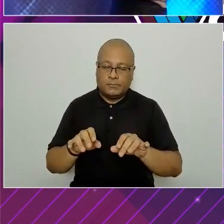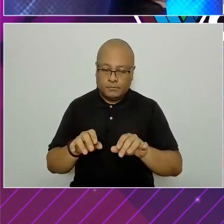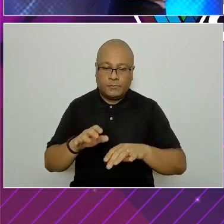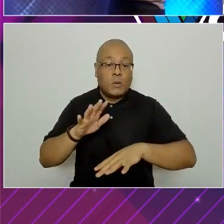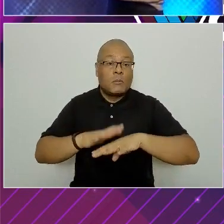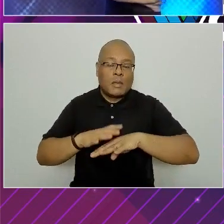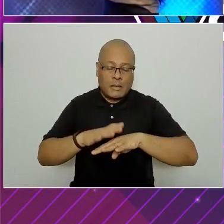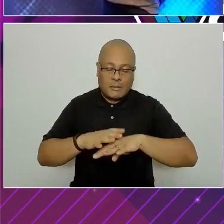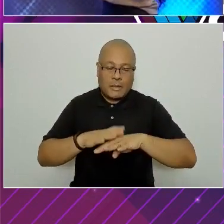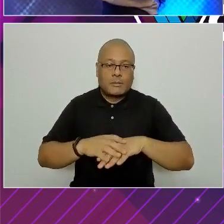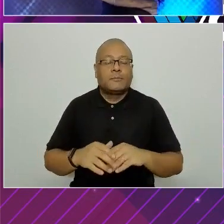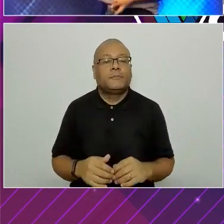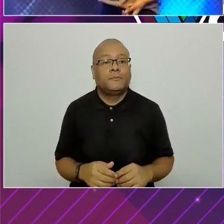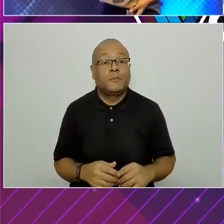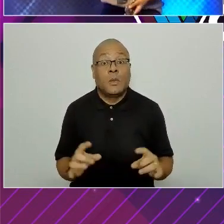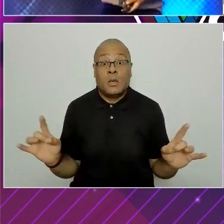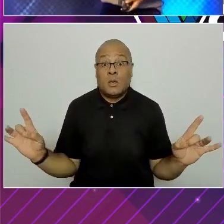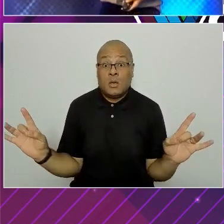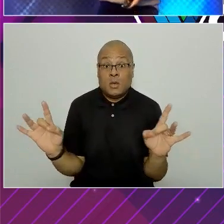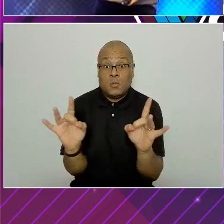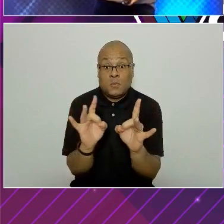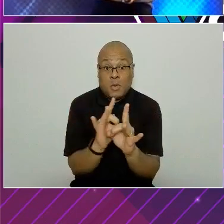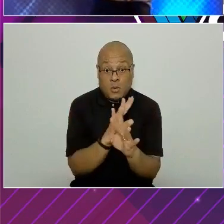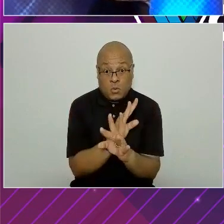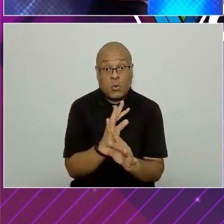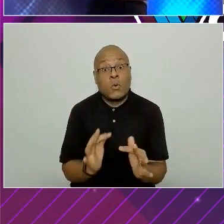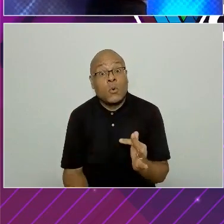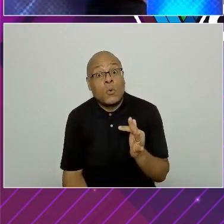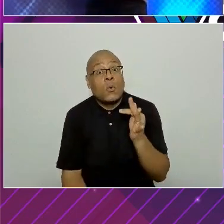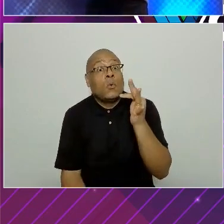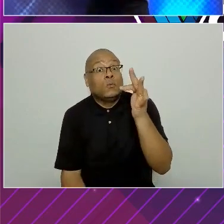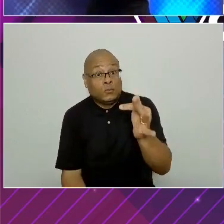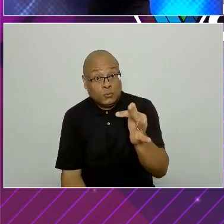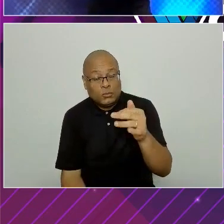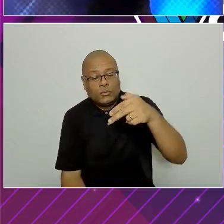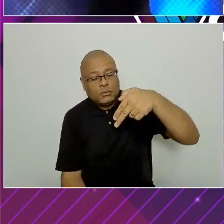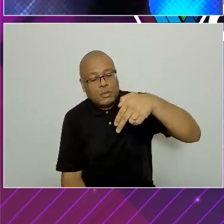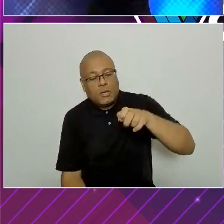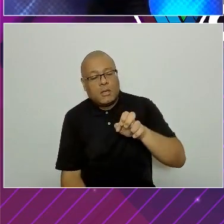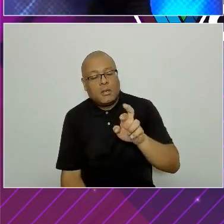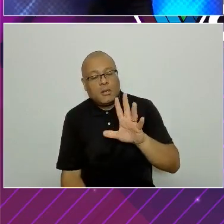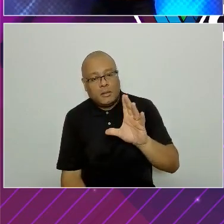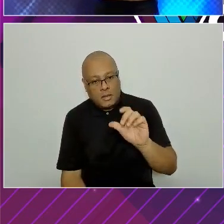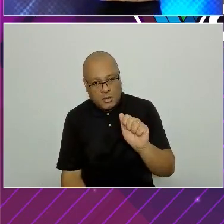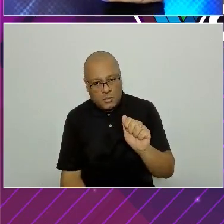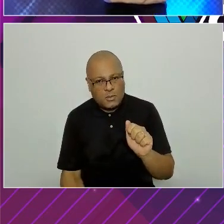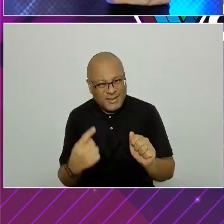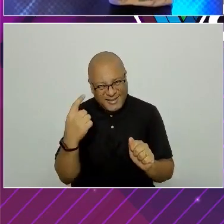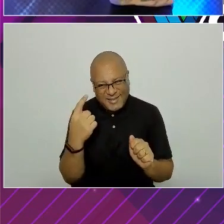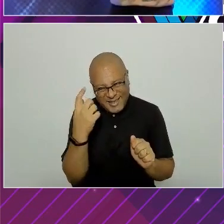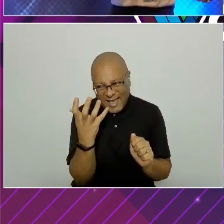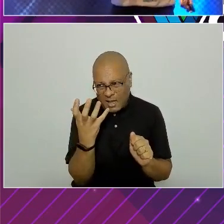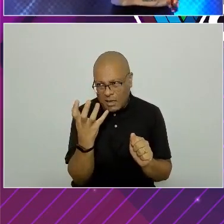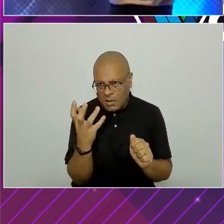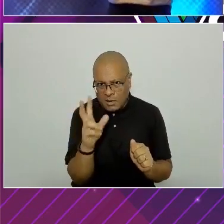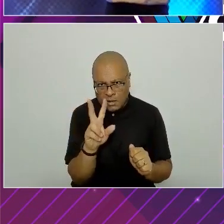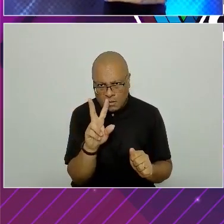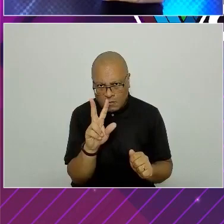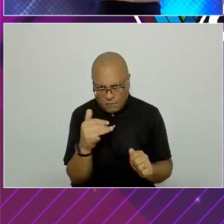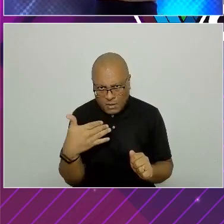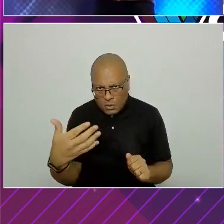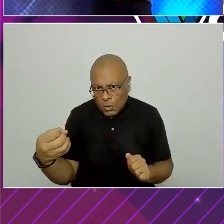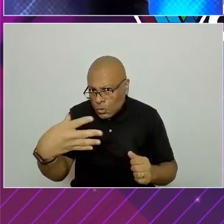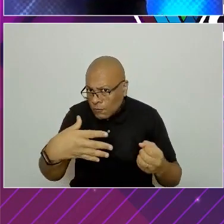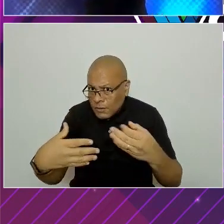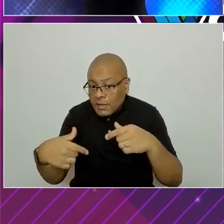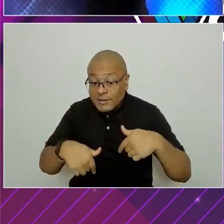inclusive. E para fechar, vou falar sobre o futuro da neurociência e da IA. Né? Será que tem algumas tendências que eu posso priorizar nos meus